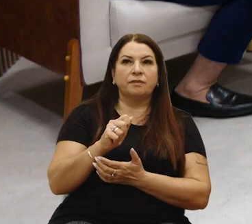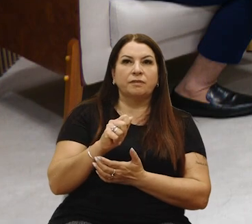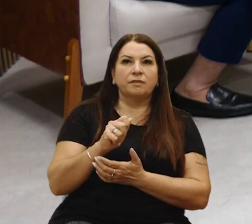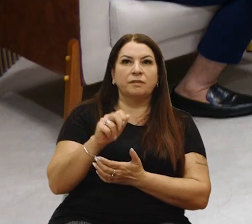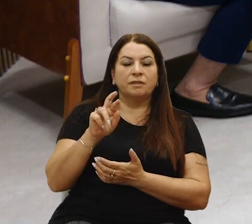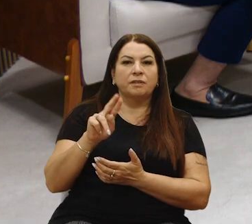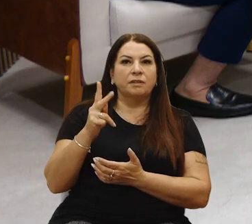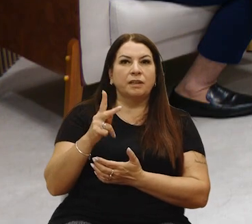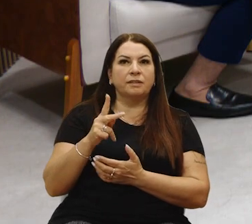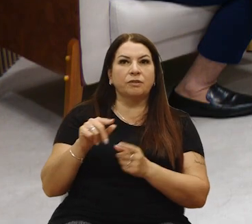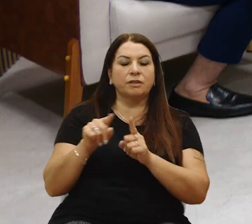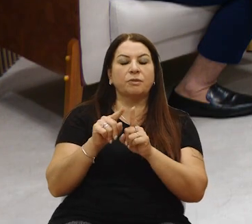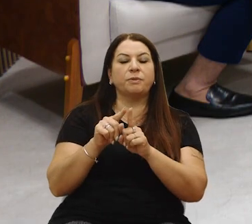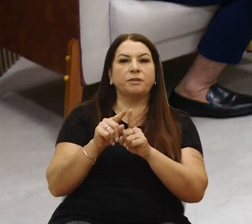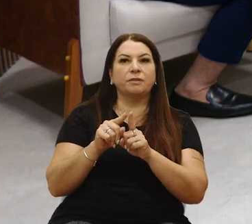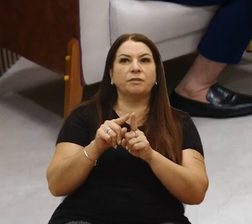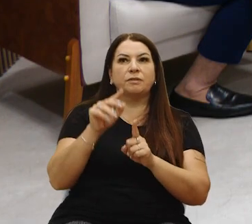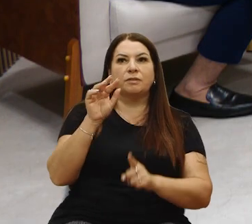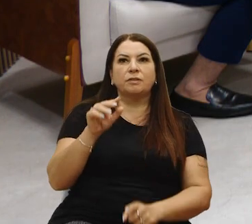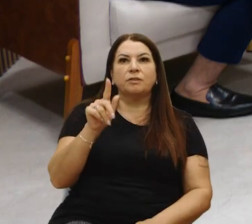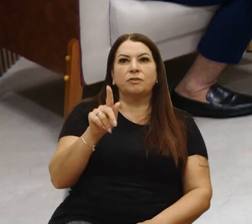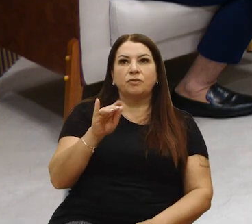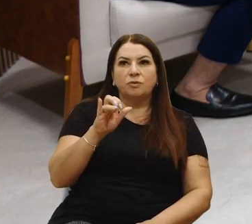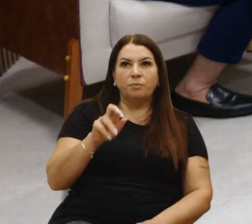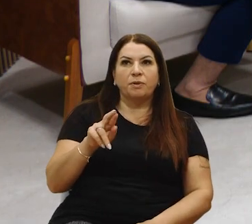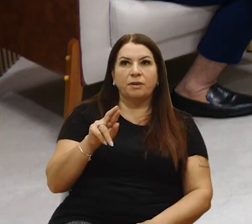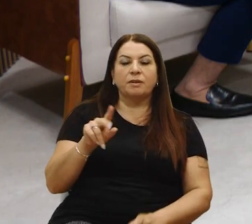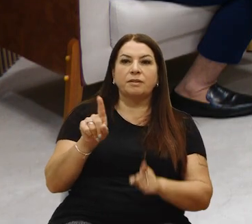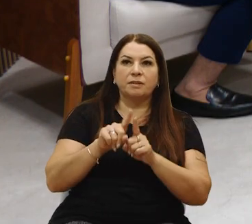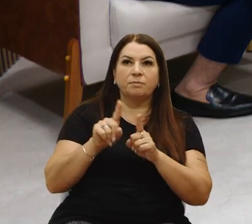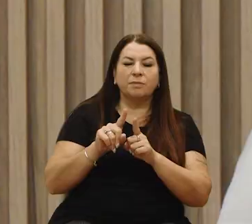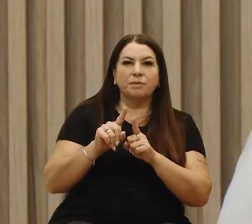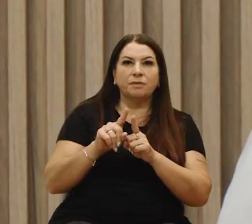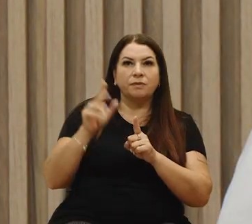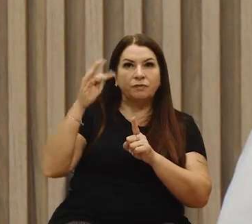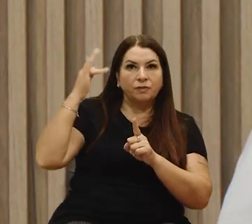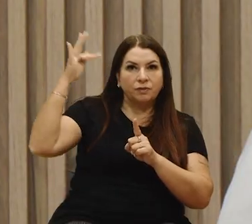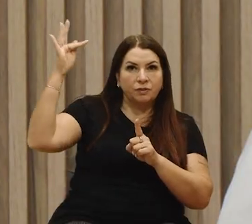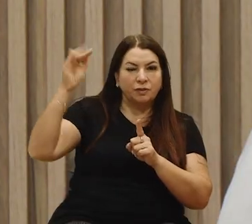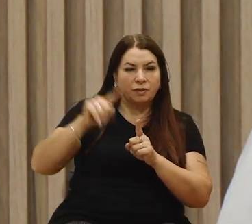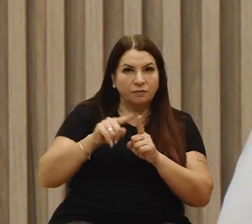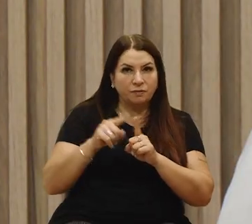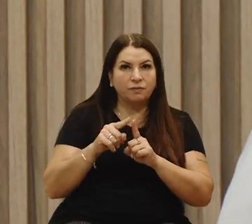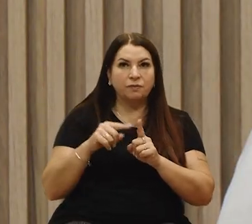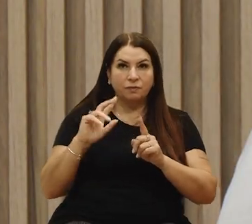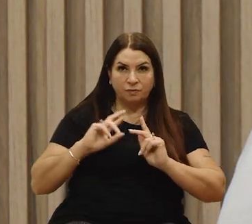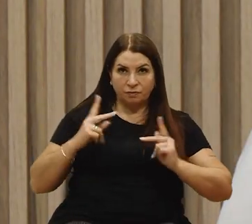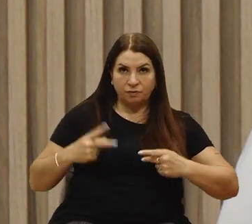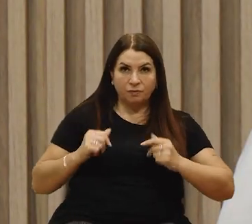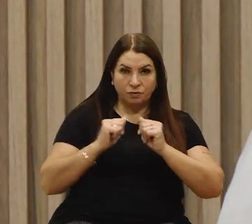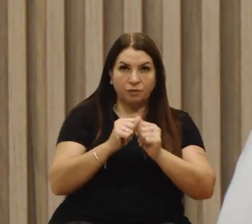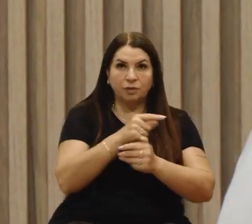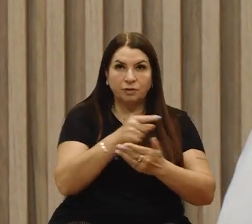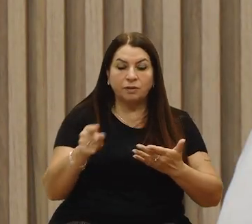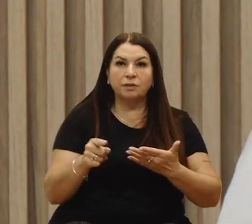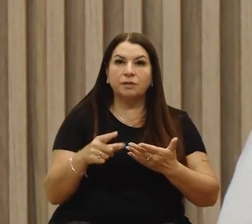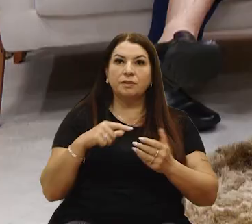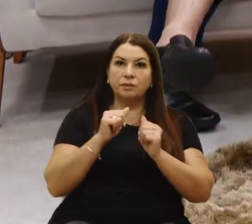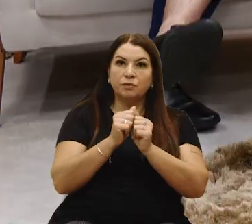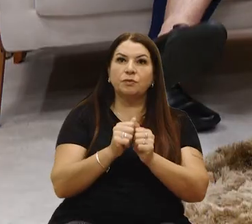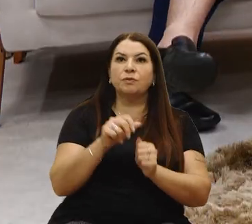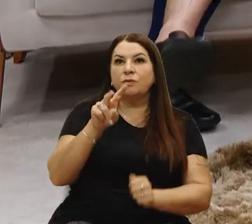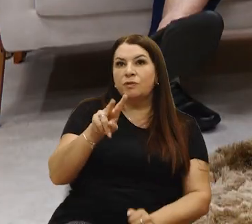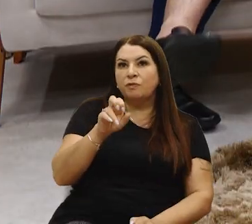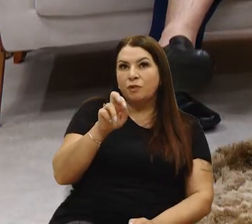Serrana e também da Fusopar, o Gilmar Marcílio, que é filósofo, um entendedor do humano, aqui conosco, e o